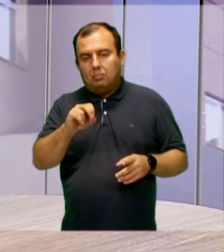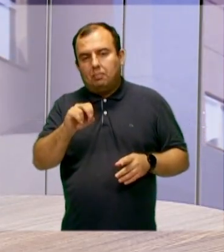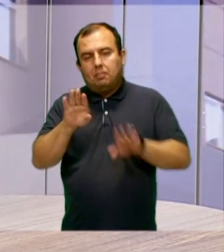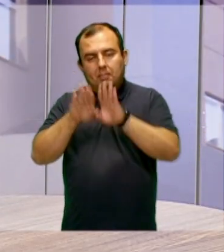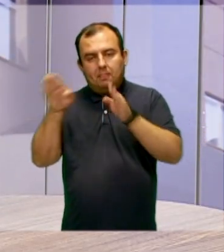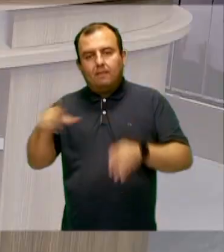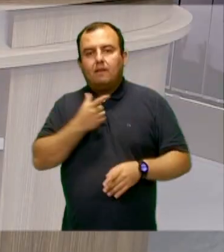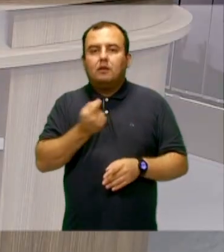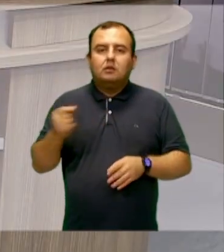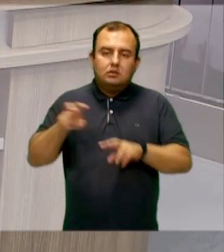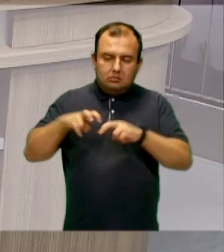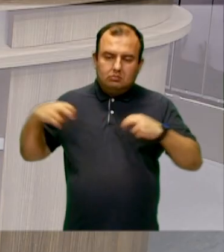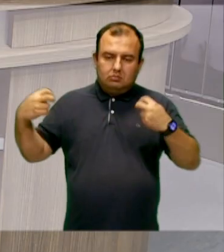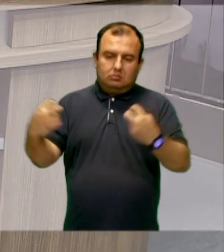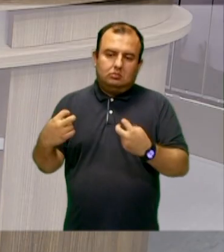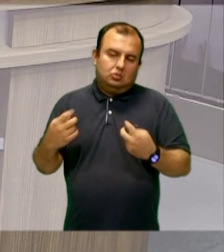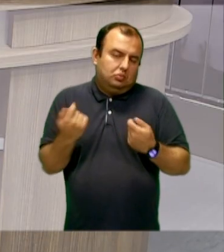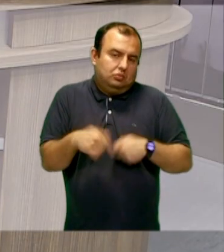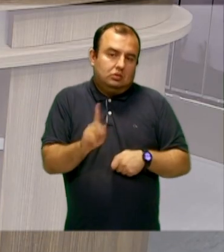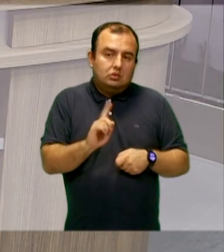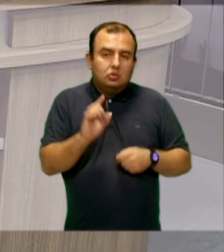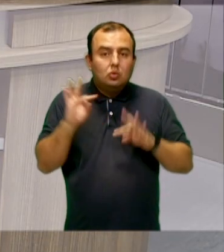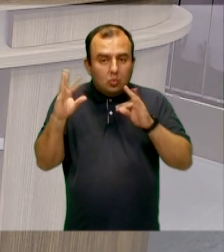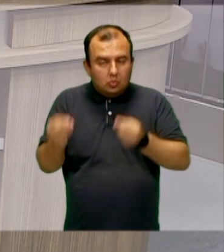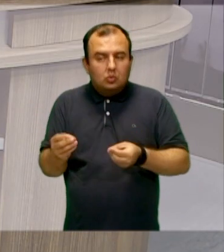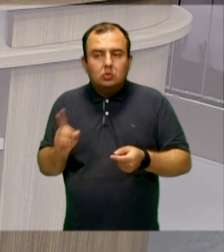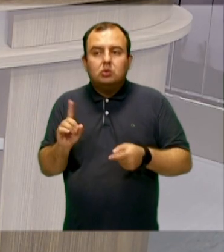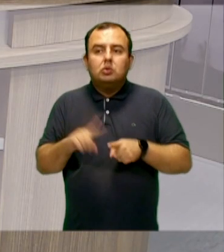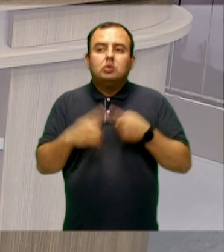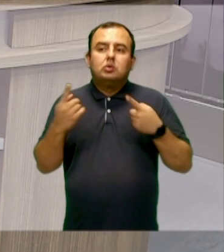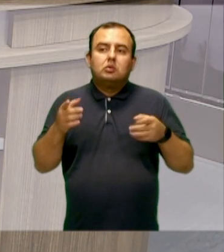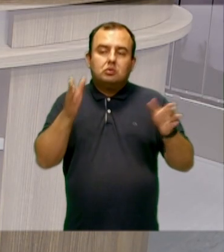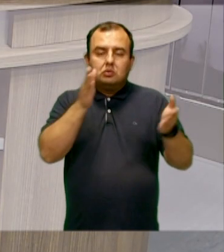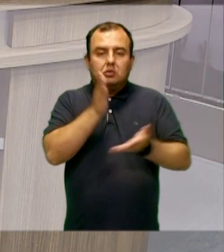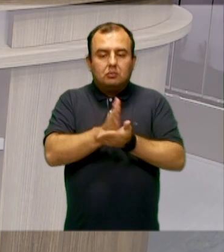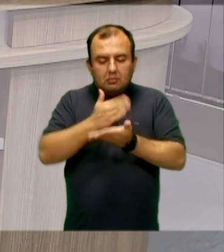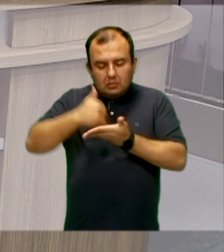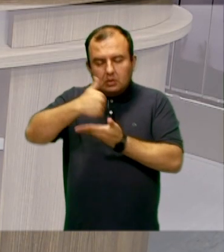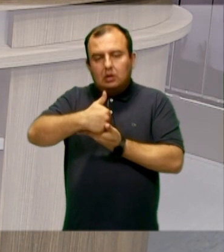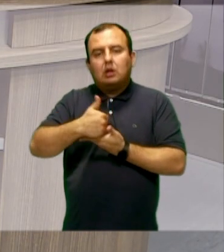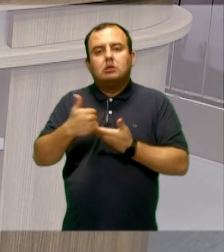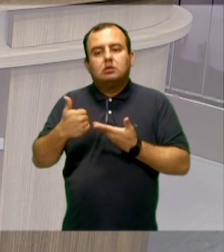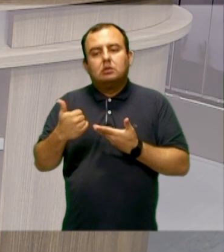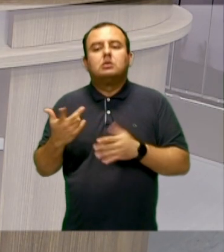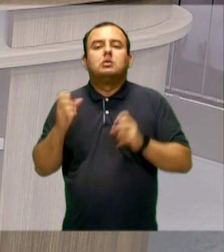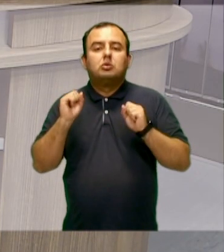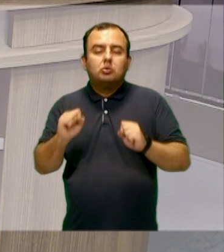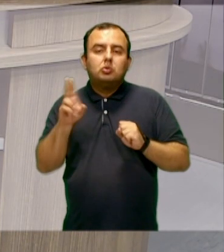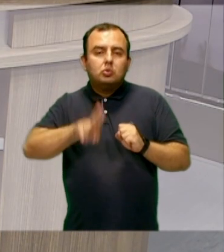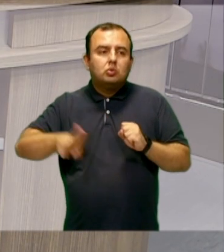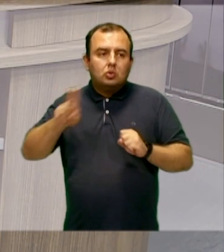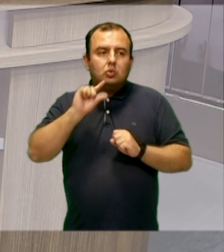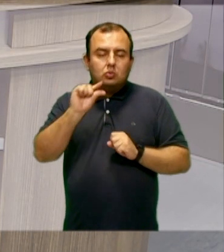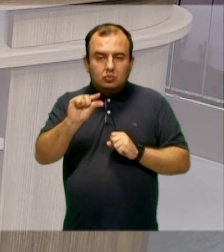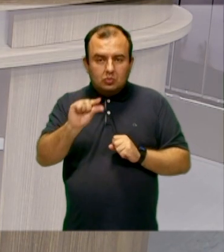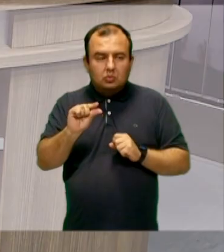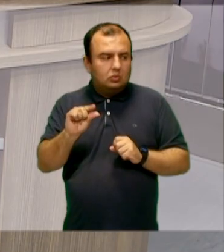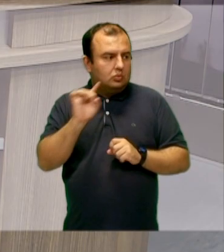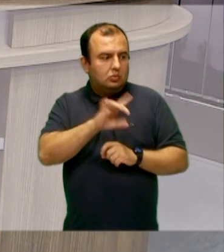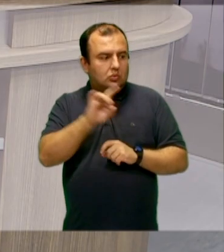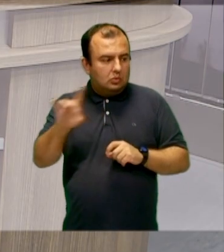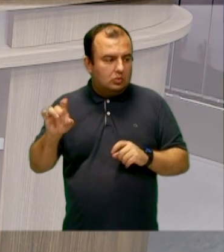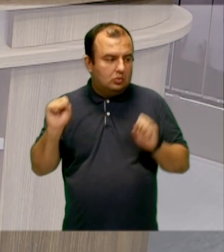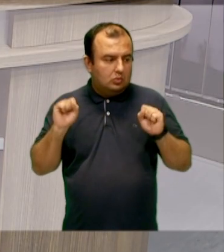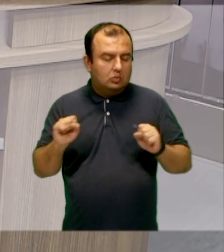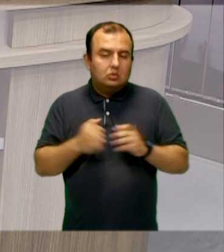cadeiras. Quem sabe uma entidade não precisa disso, mas fica mais rateado, vamos assim dizer, mais diluído, cada uma possa utilizar um pouco desses itens,